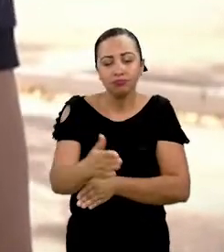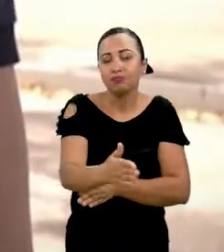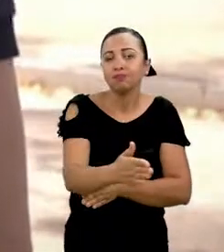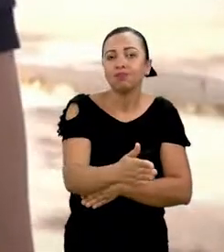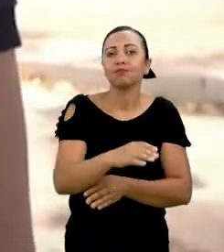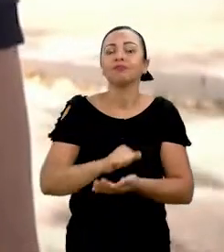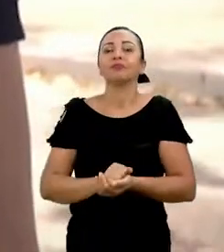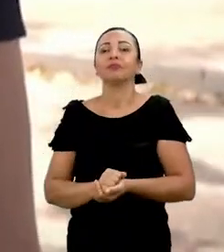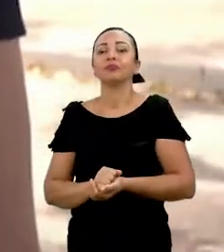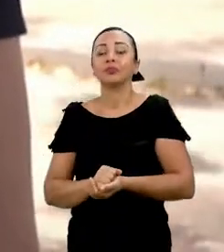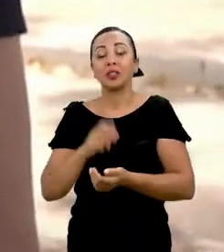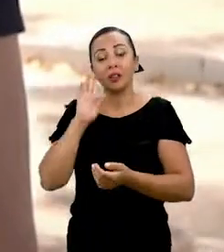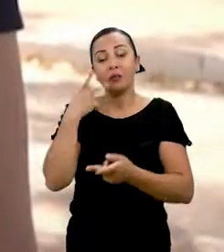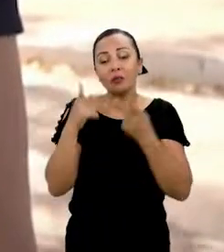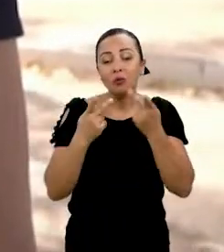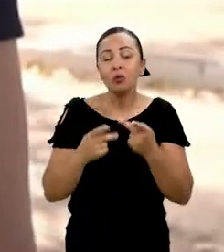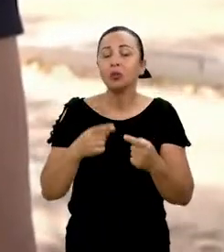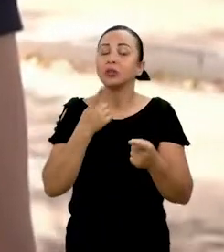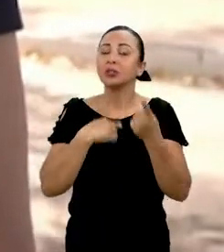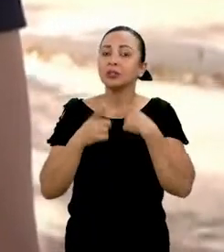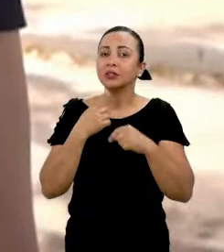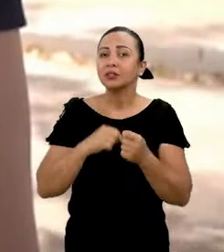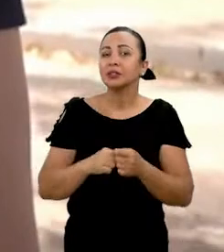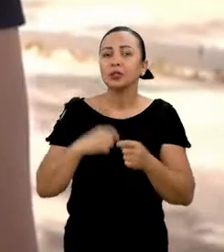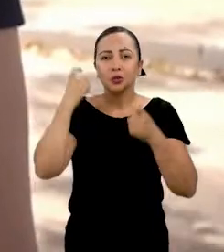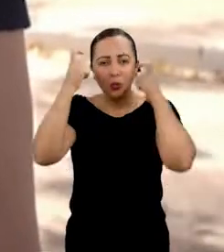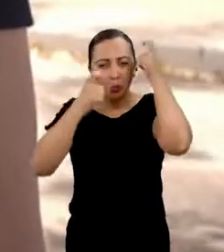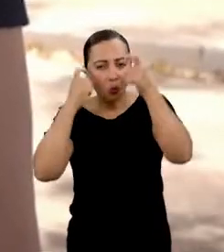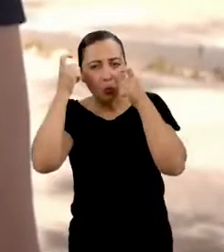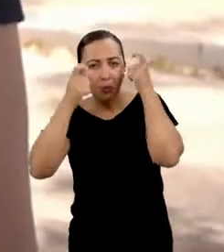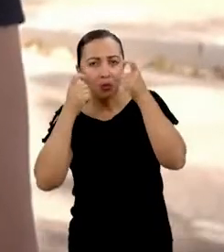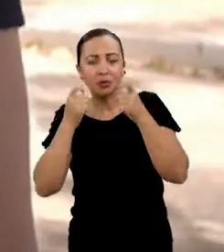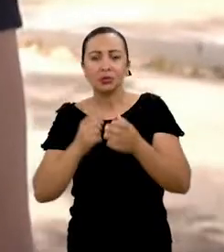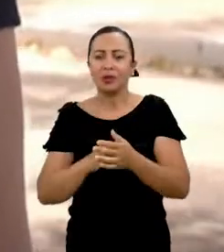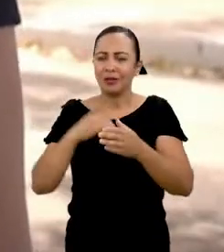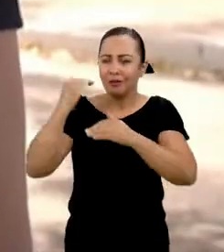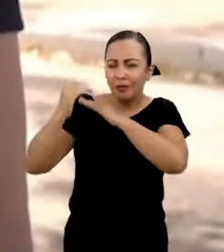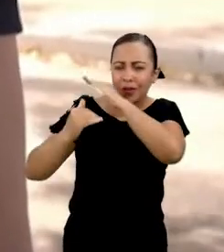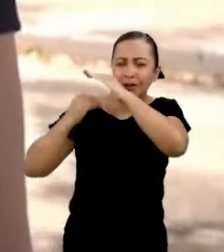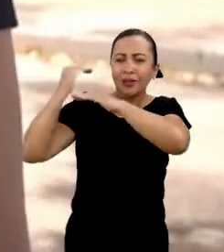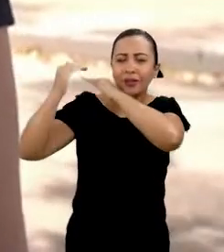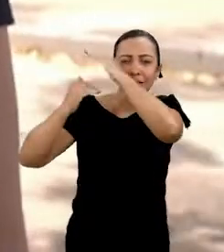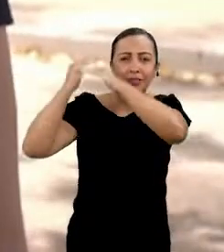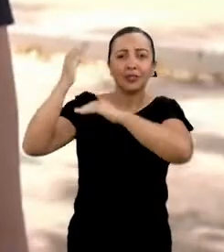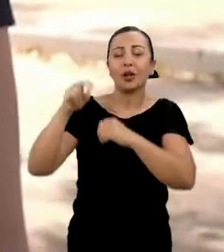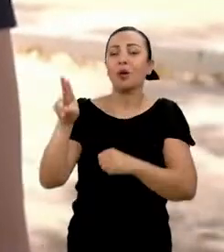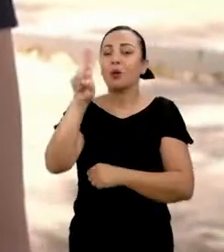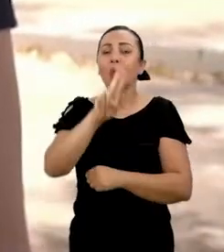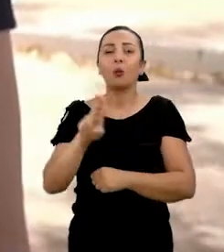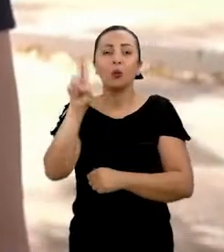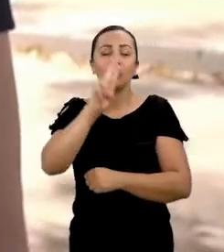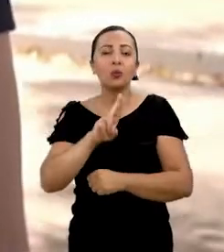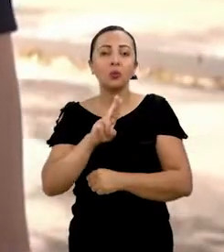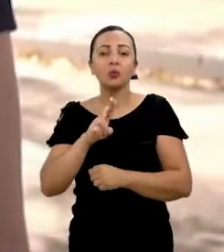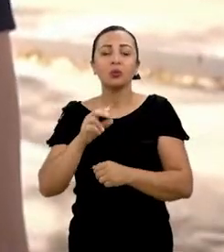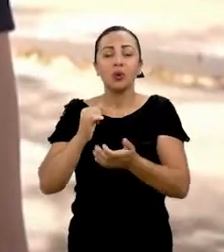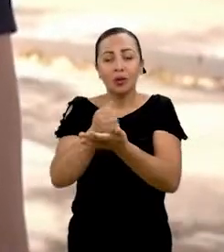a piscicultura. E ele falou da necessidade de uma preocupação que vem crescendo, que é o uso